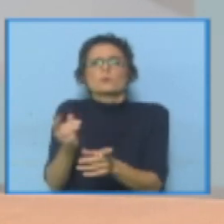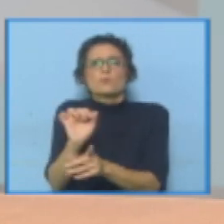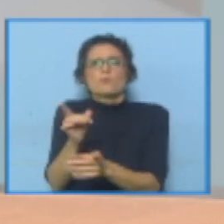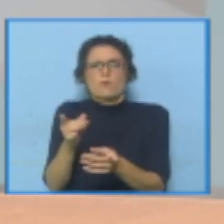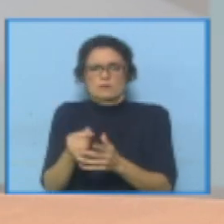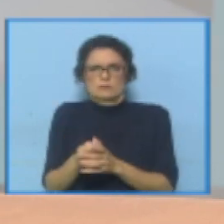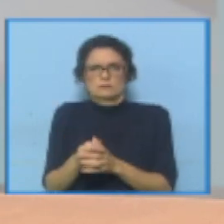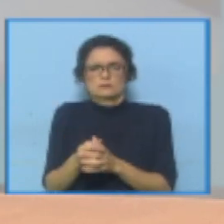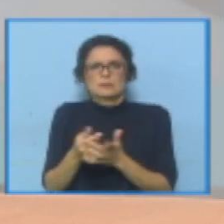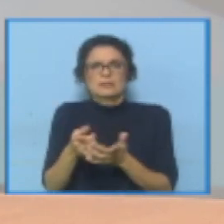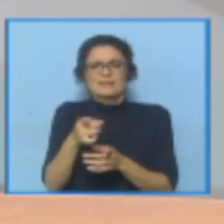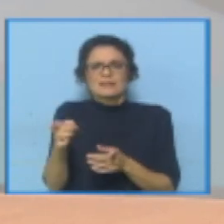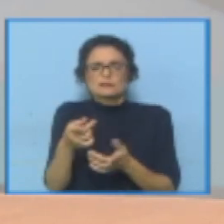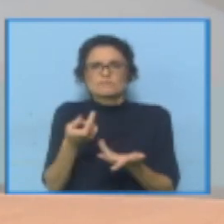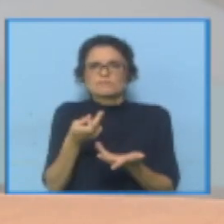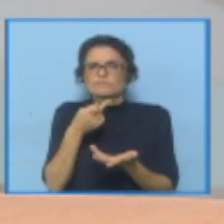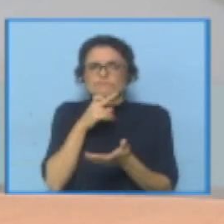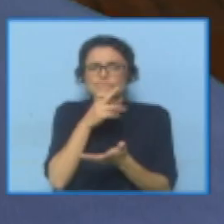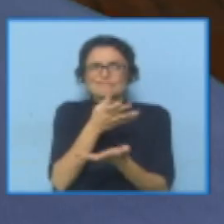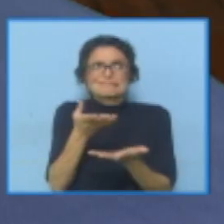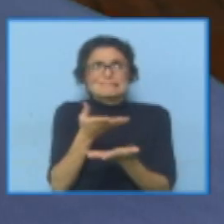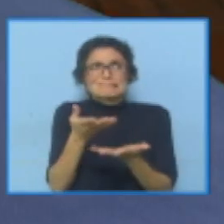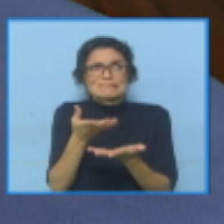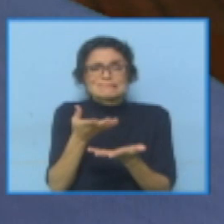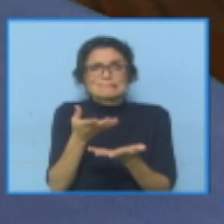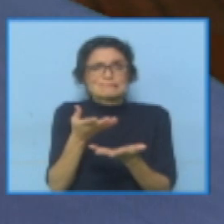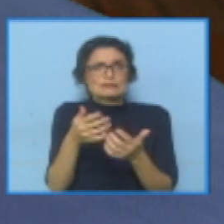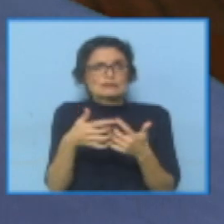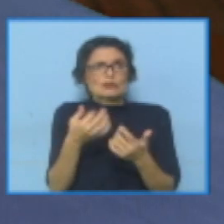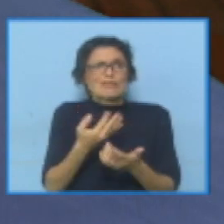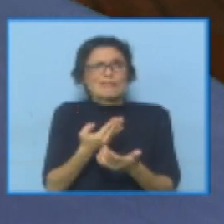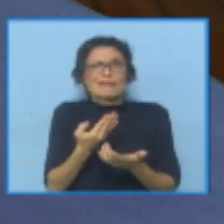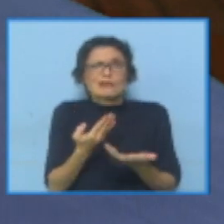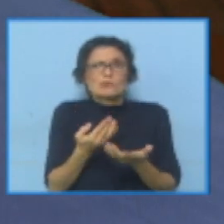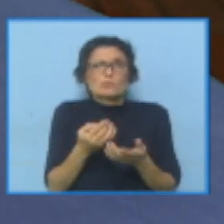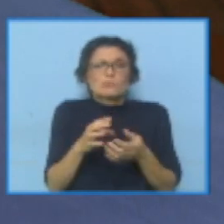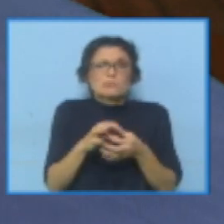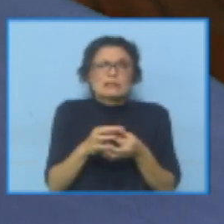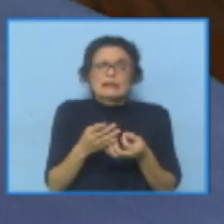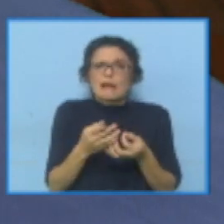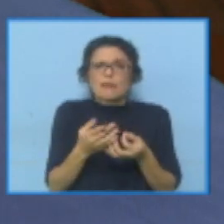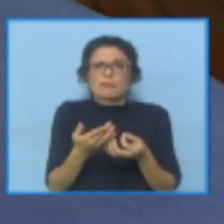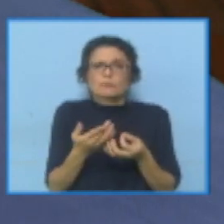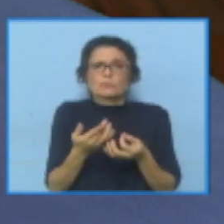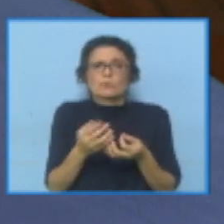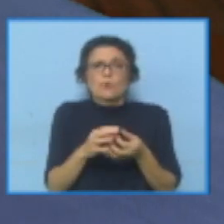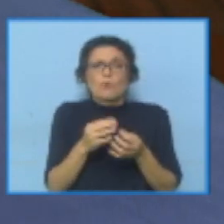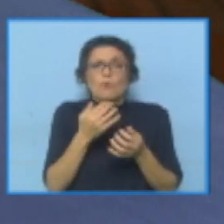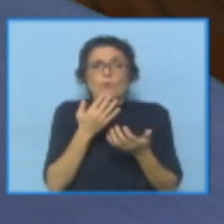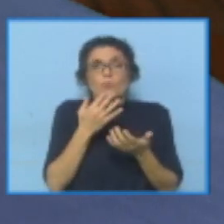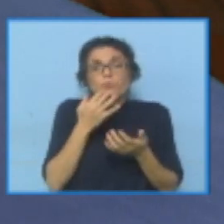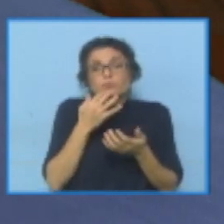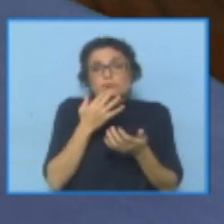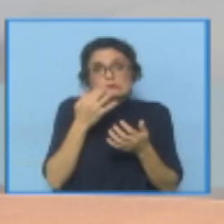tu achas que tens? De facto, a maior parte das crianças aponta direitos relacionados com questões da prestação de cuidados mais